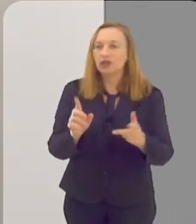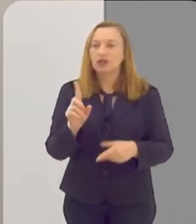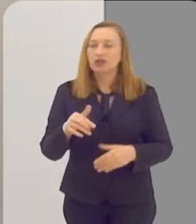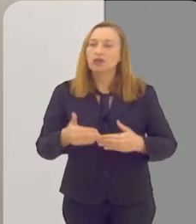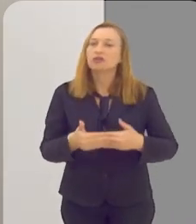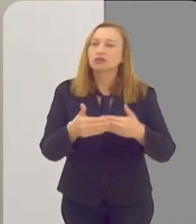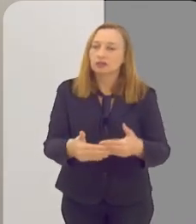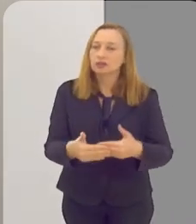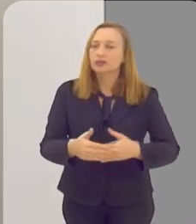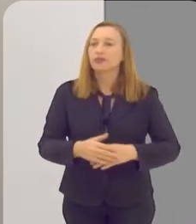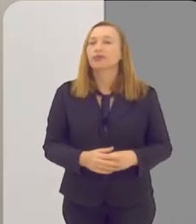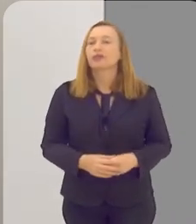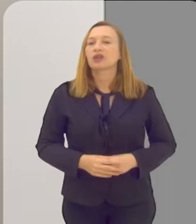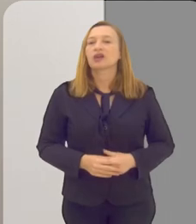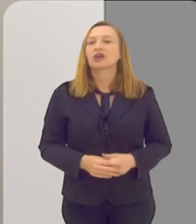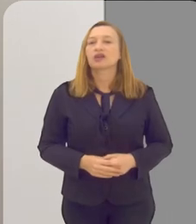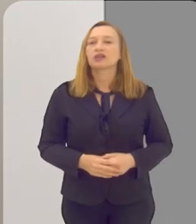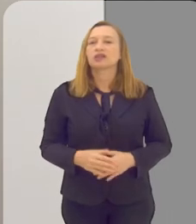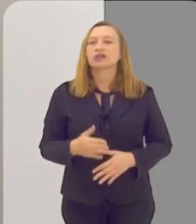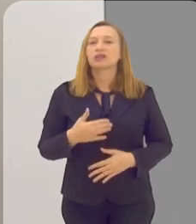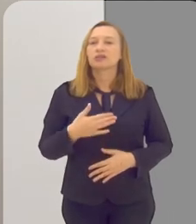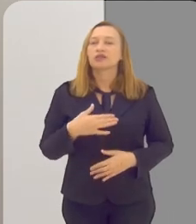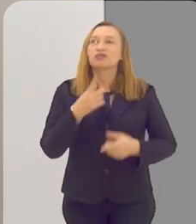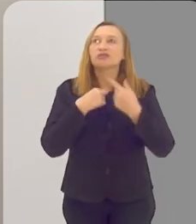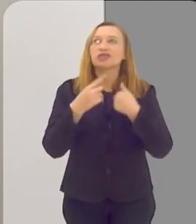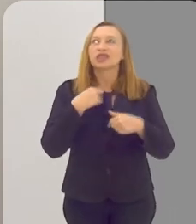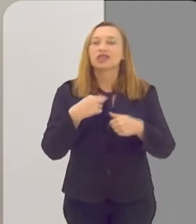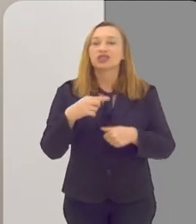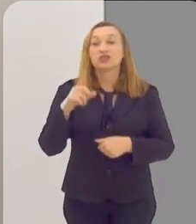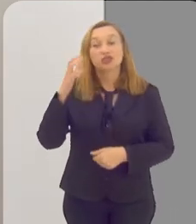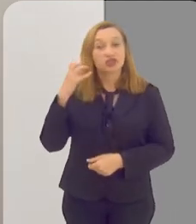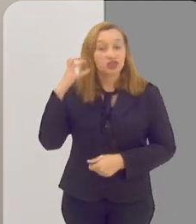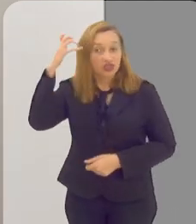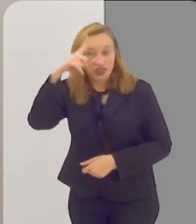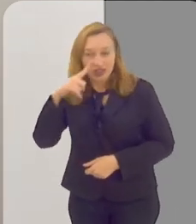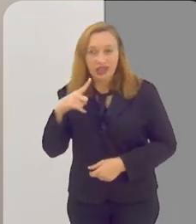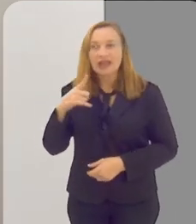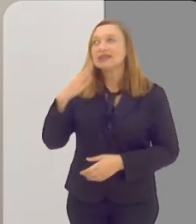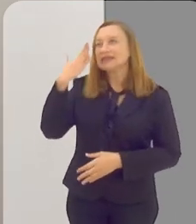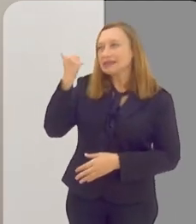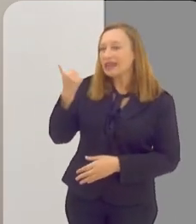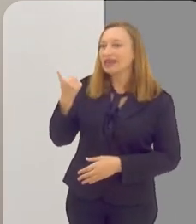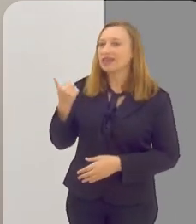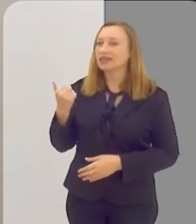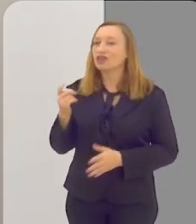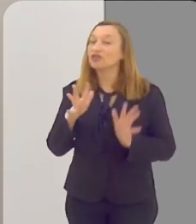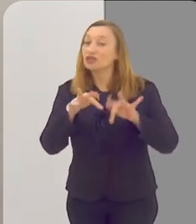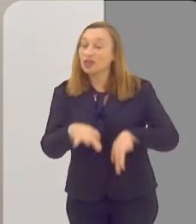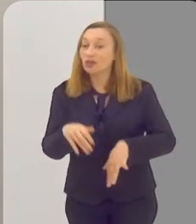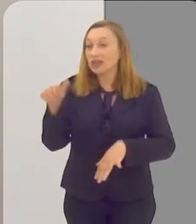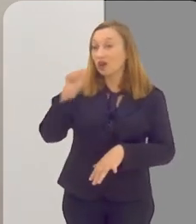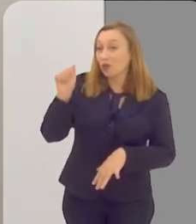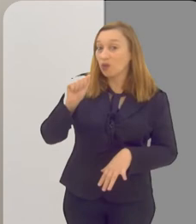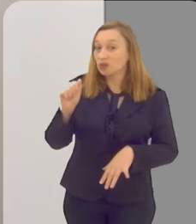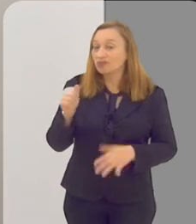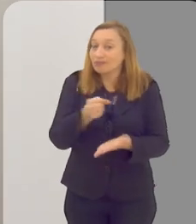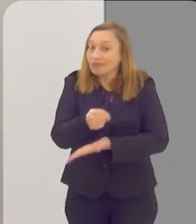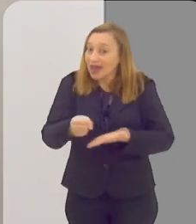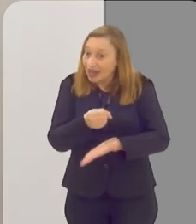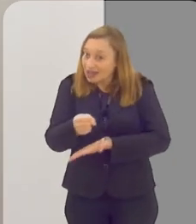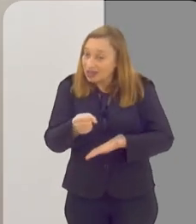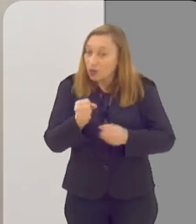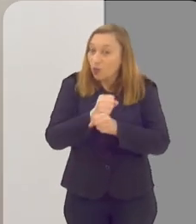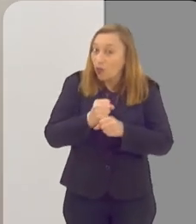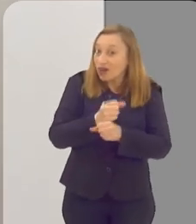projetos. Esse é o próximo passo. E a minha expectativa, Geis, é que eu sei que a gente já está em final de